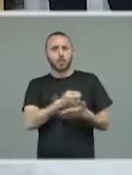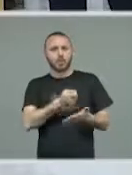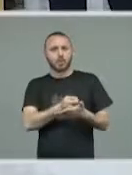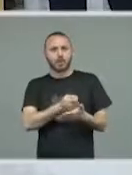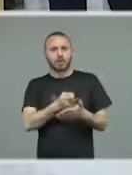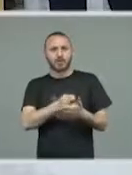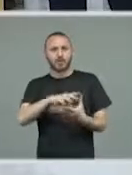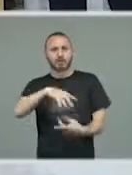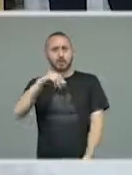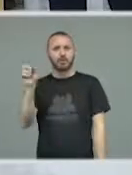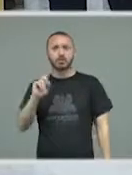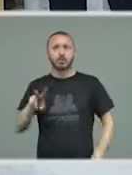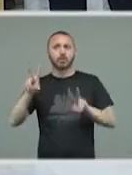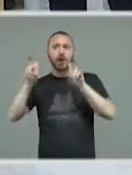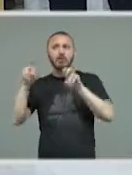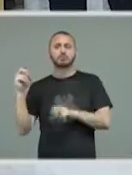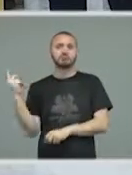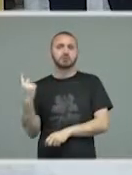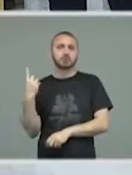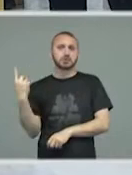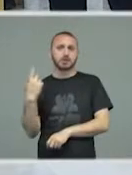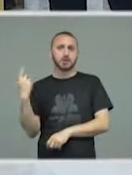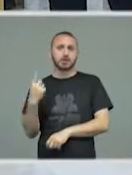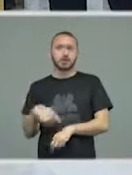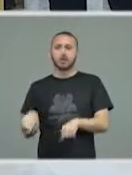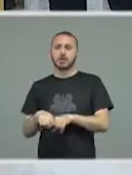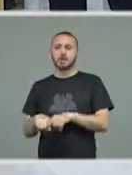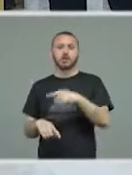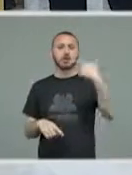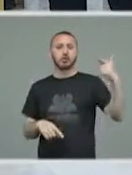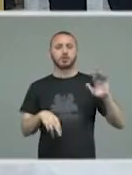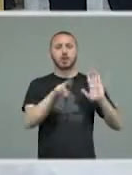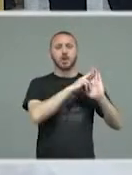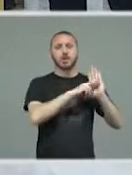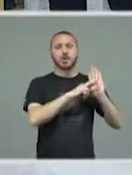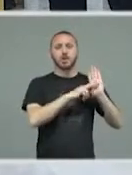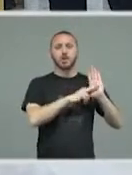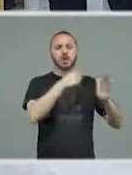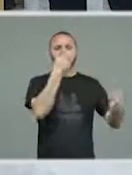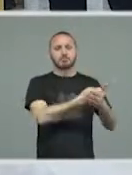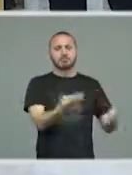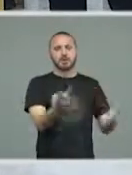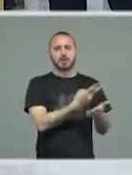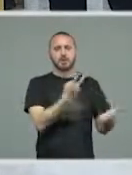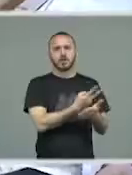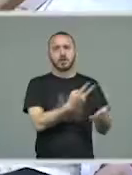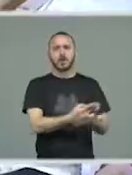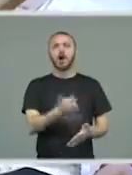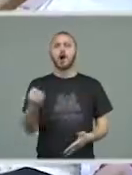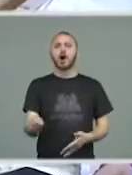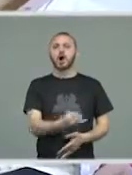é um caso isolado, nem outro de um ritualismo pagão. Eu tenho muito medo de